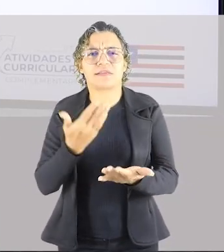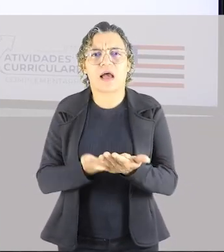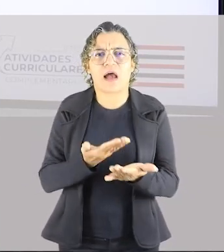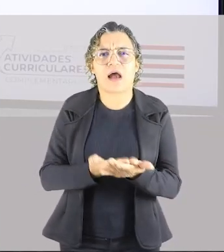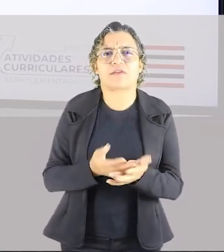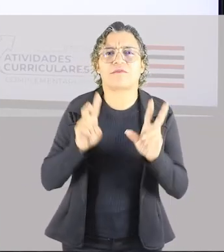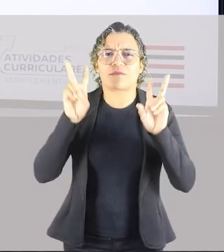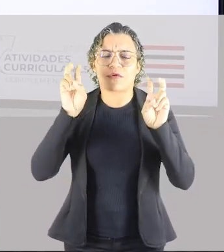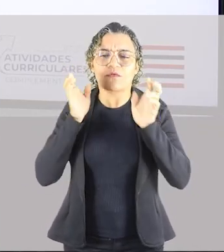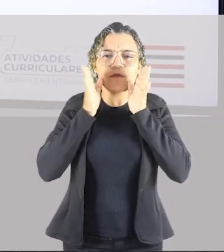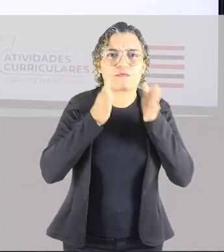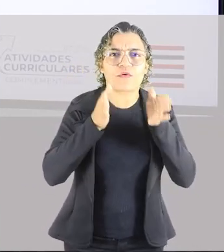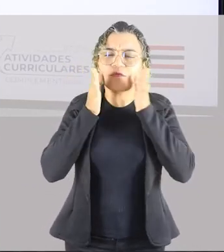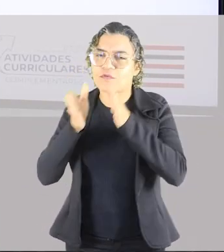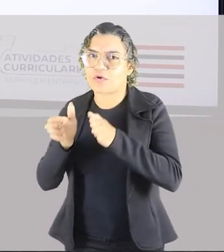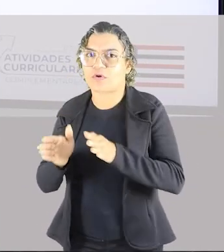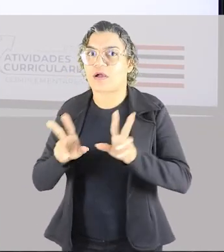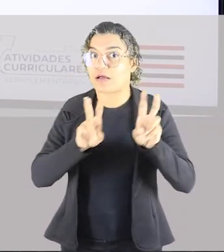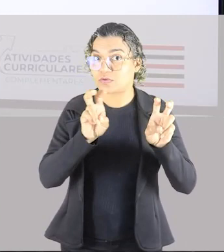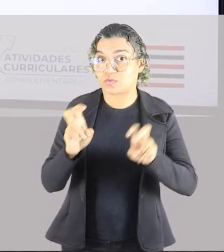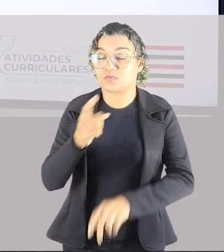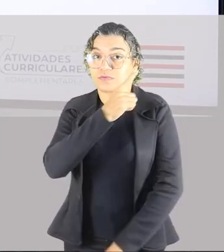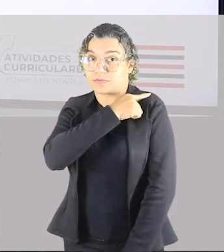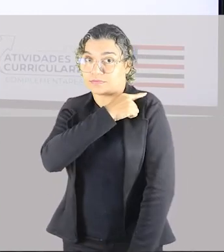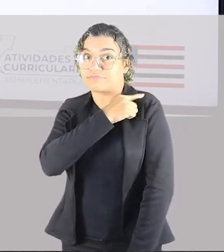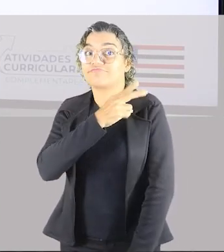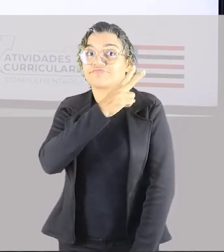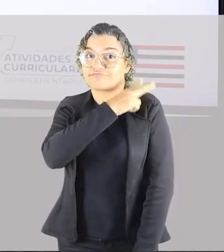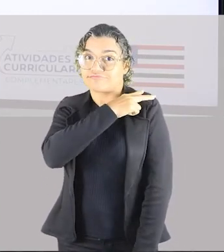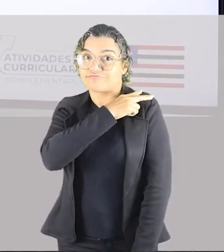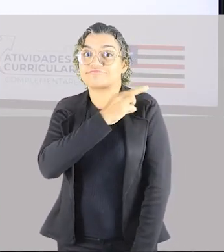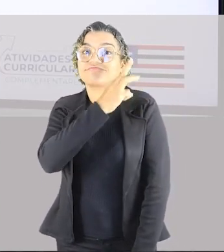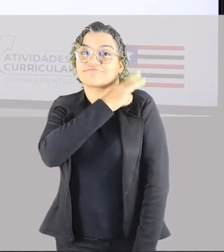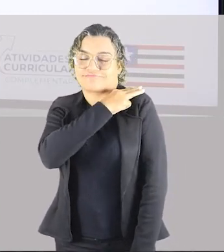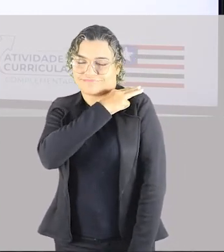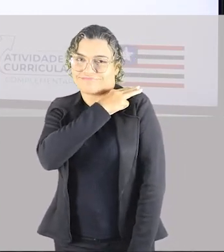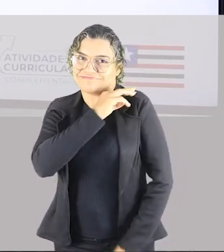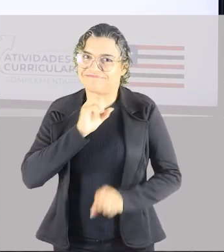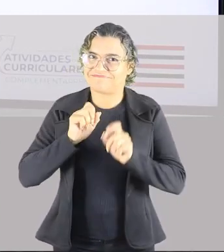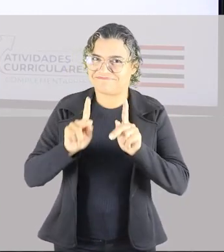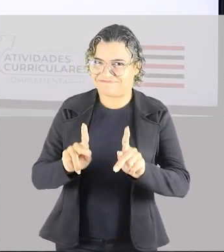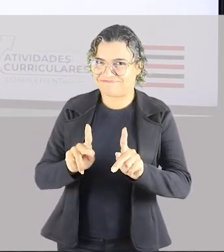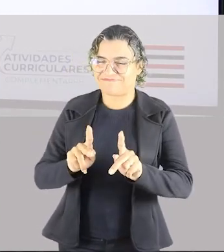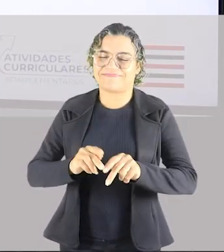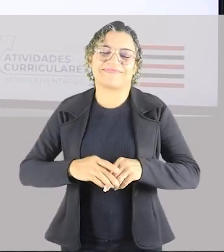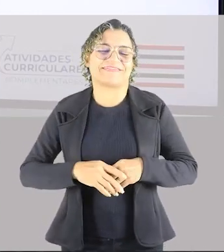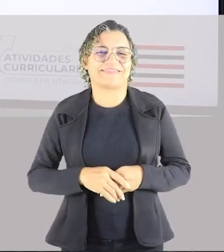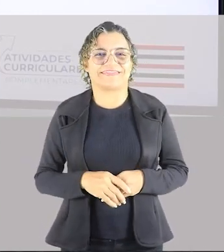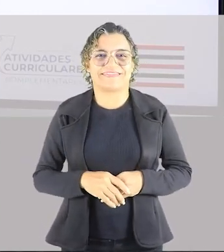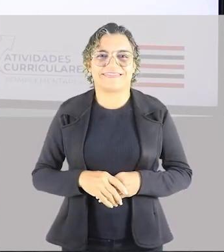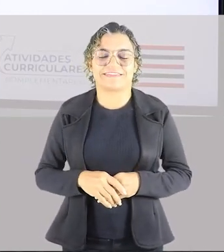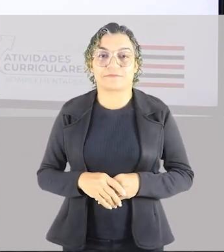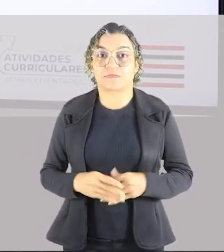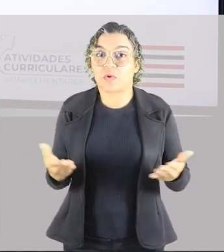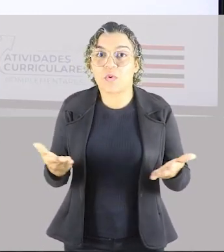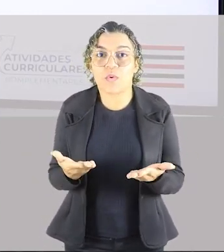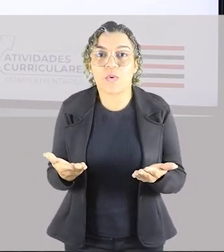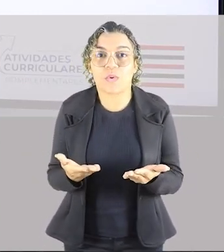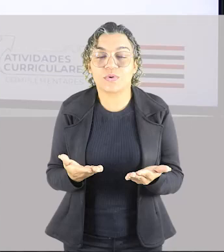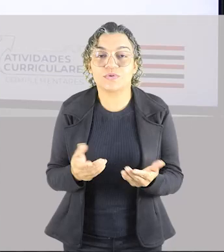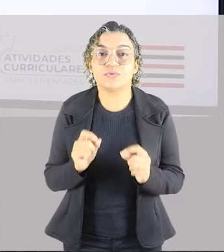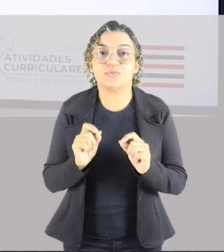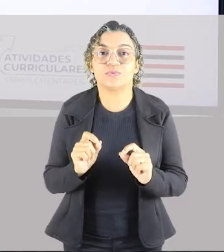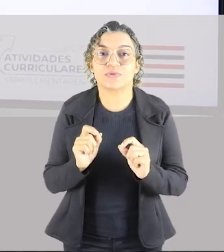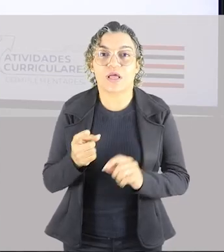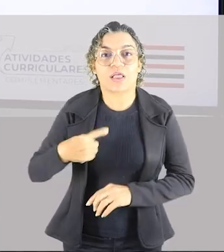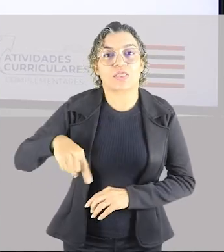temáticas centrais envolvendo os assuntos da primeira série, da segunda série e da terceira série do ensino médio. E hoje, meu estudante,